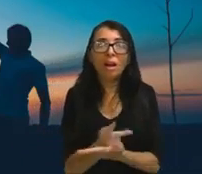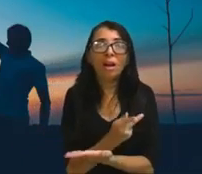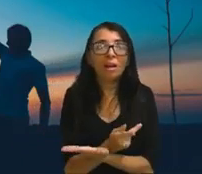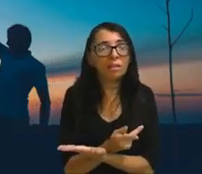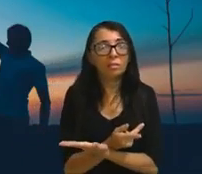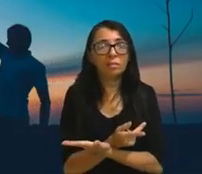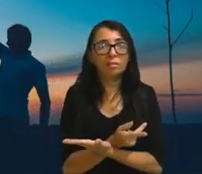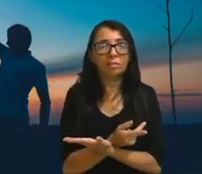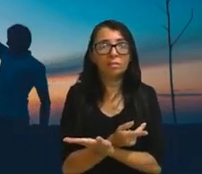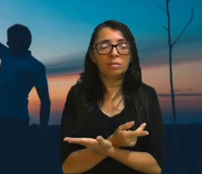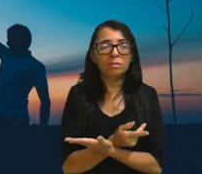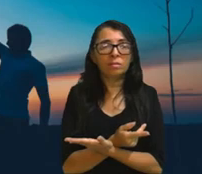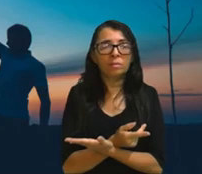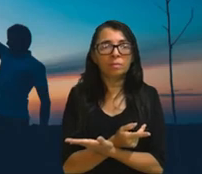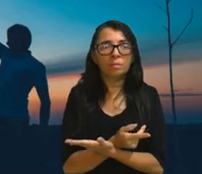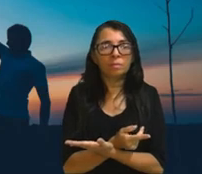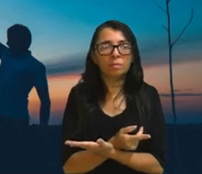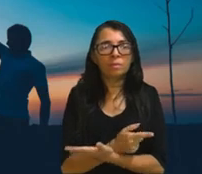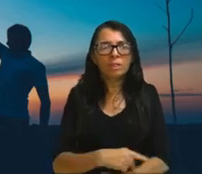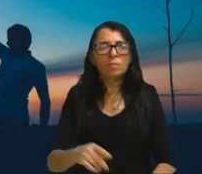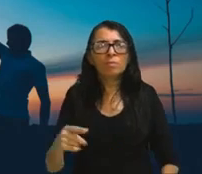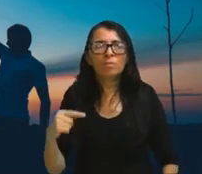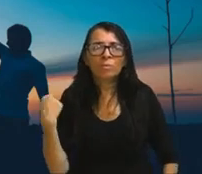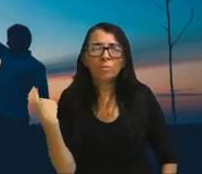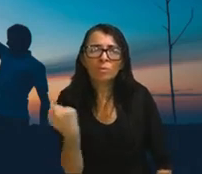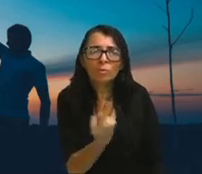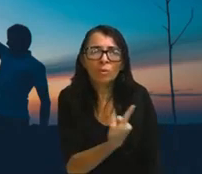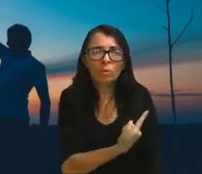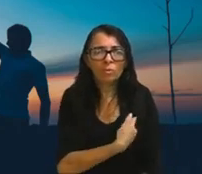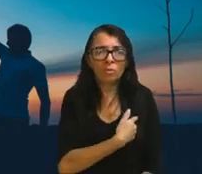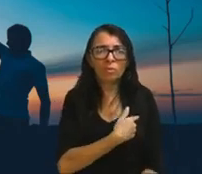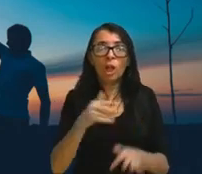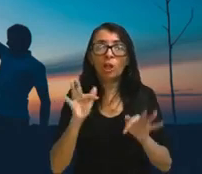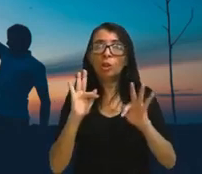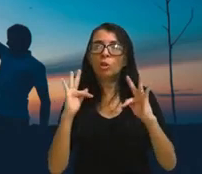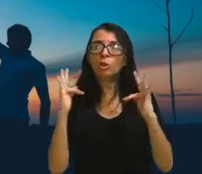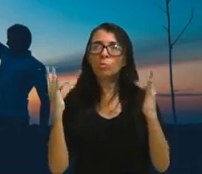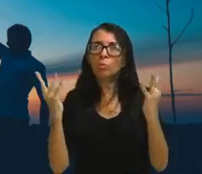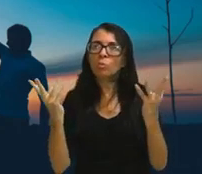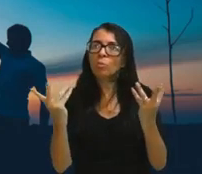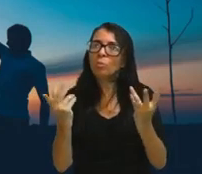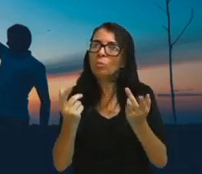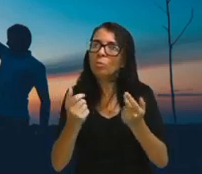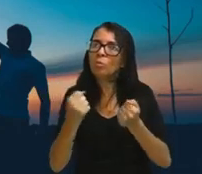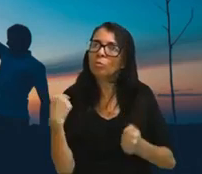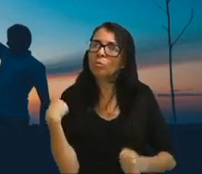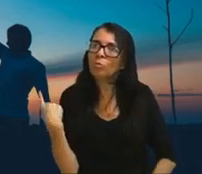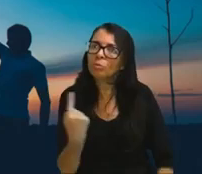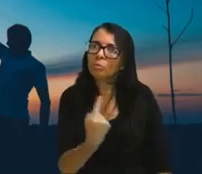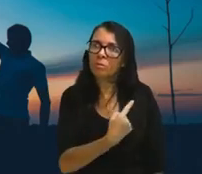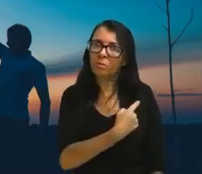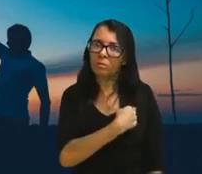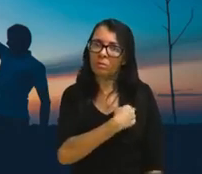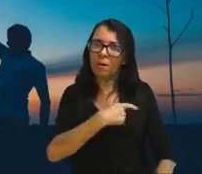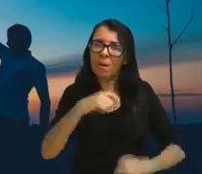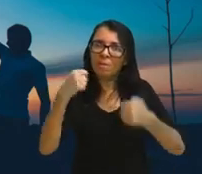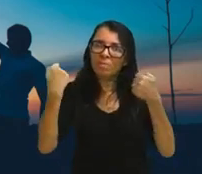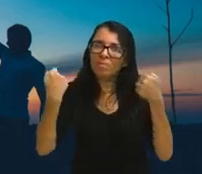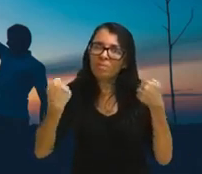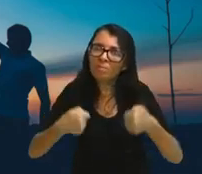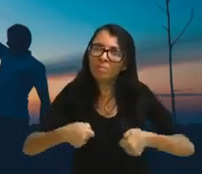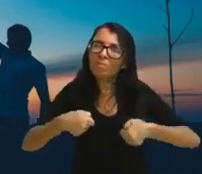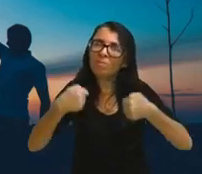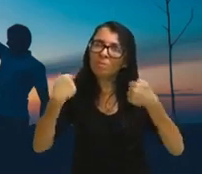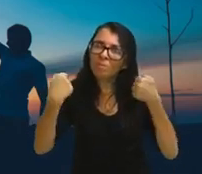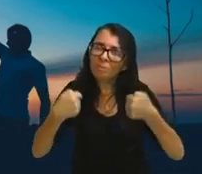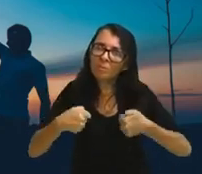tentando buscar a Deus. Se Deus não for o construtor do seu lar, não adianta você participar dos cultos,